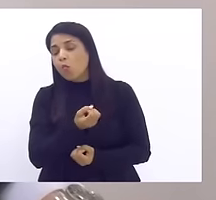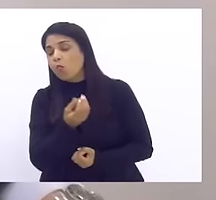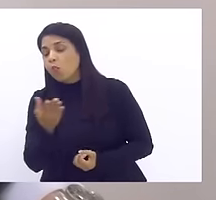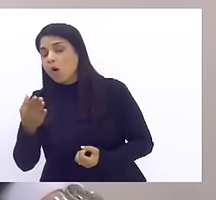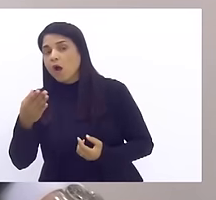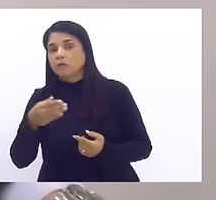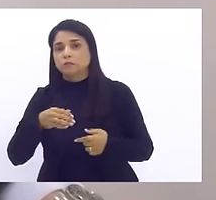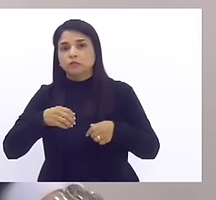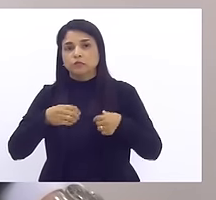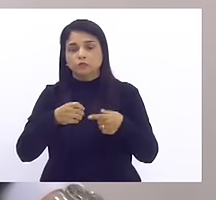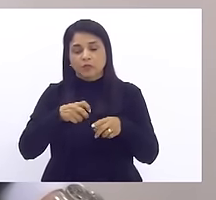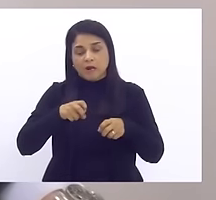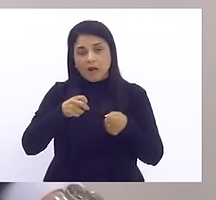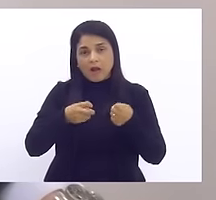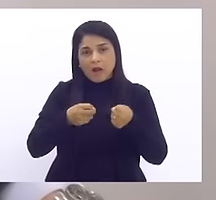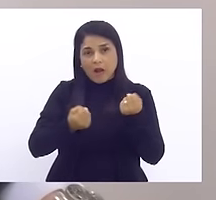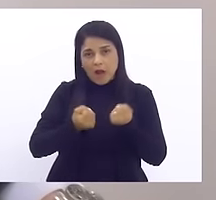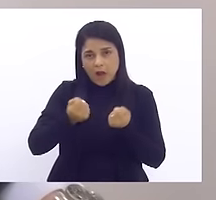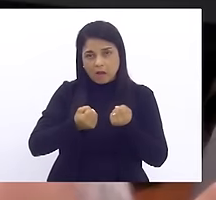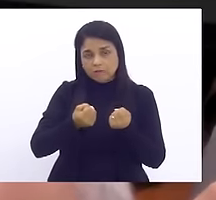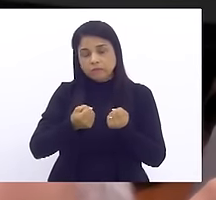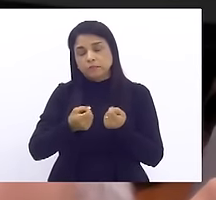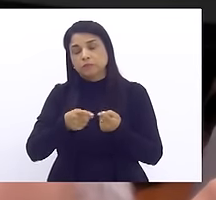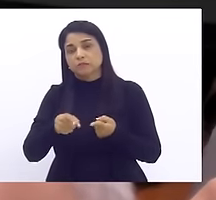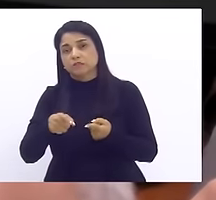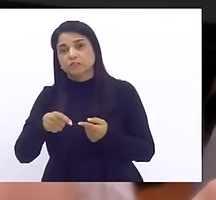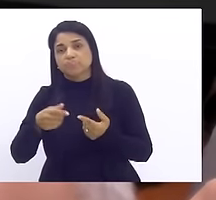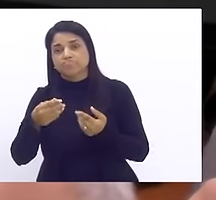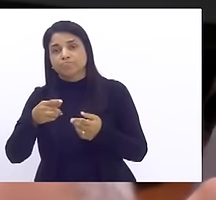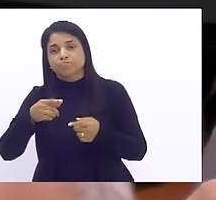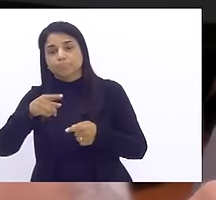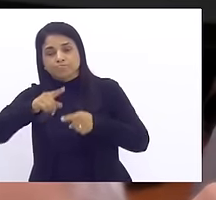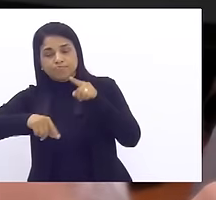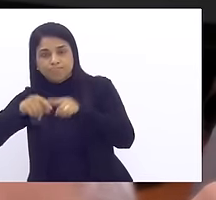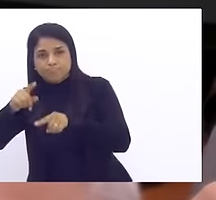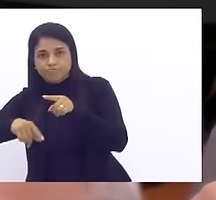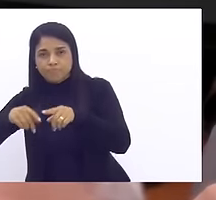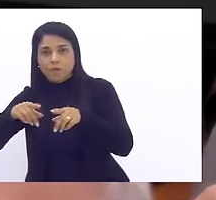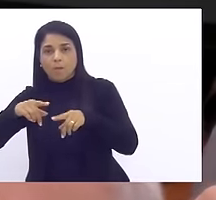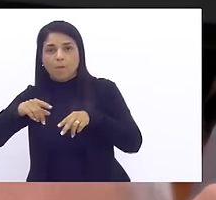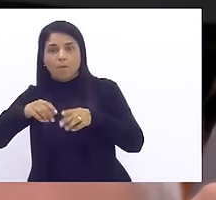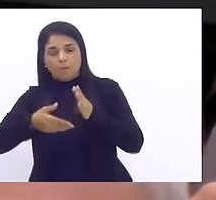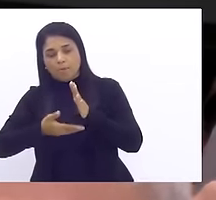apodrecem naquele Pátio mas não pode inutilizar não pode desfazer